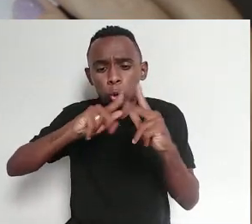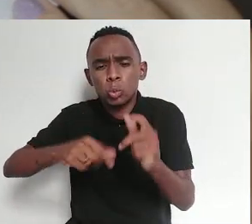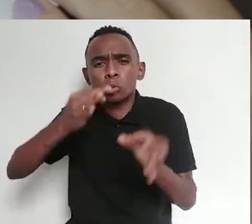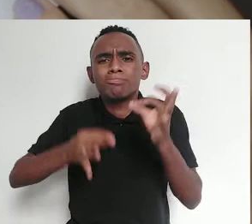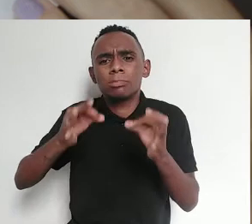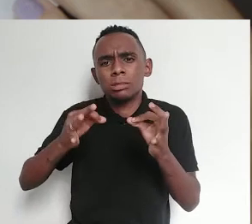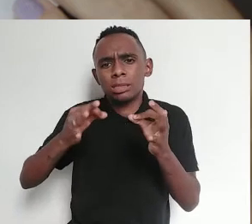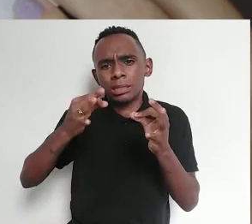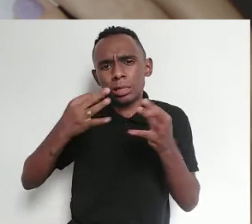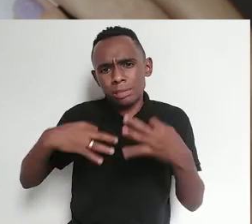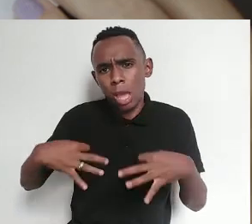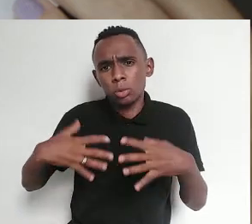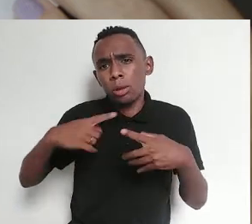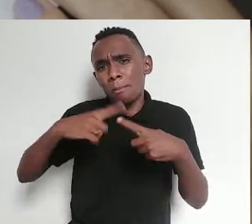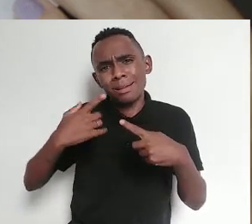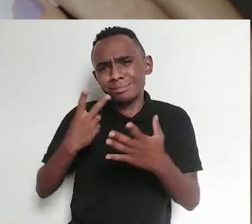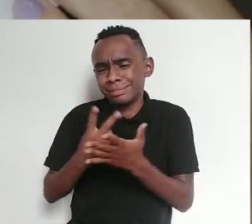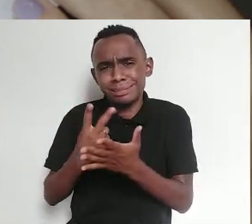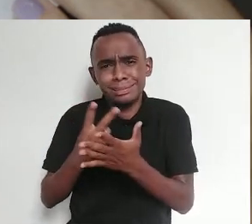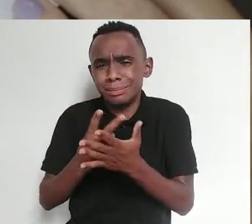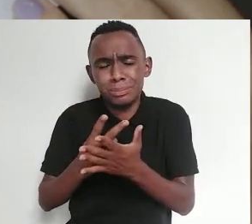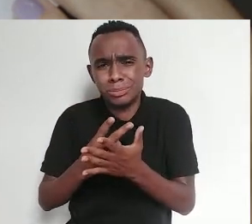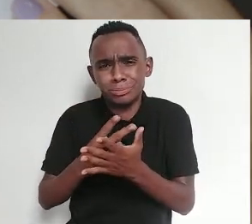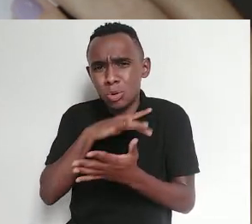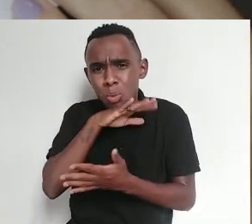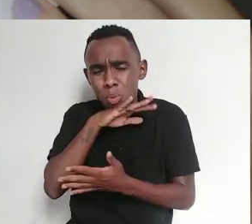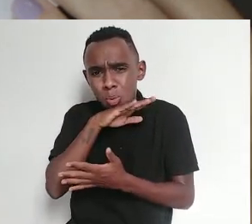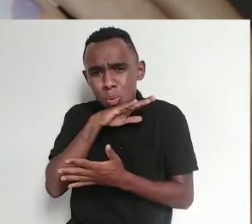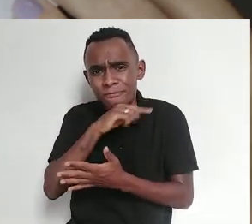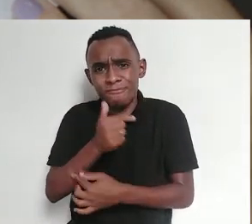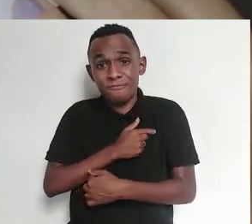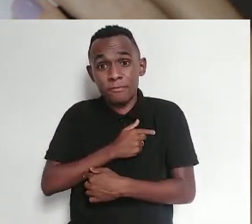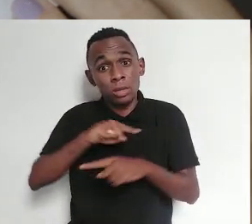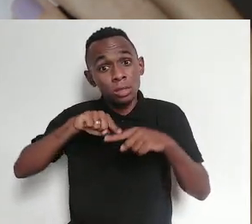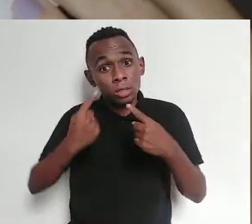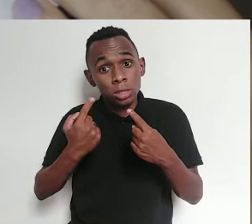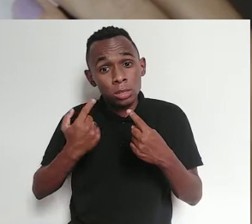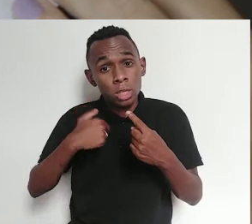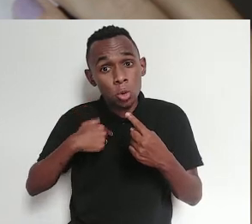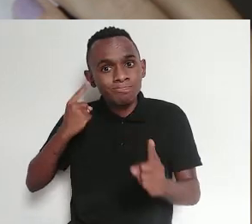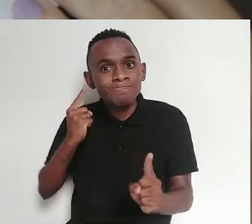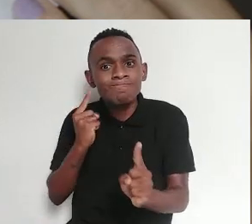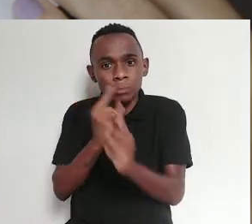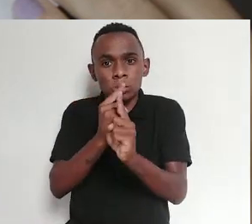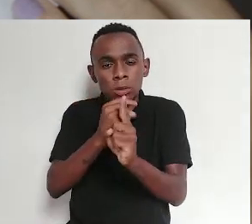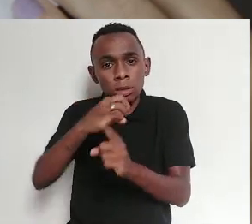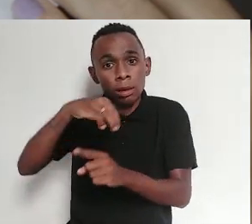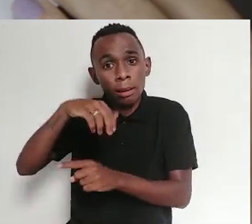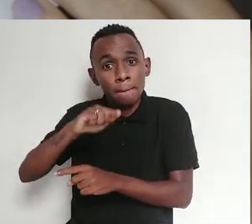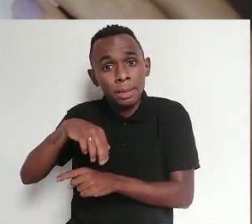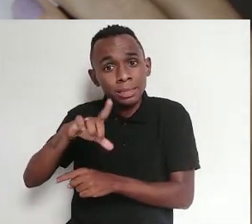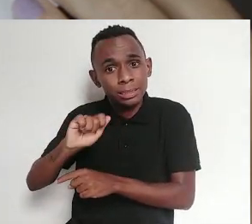certinho. E aí sempre saía horrível. Então, eu descobri que a mandala, na verdade,